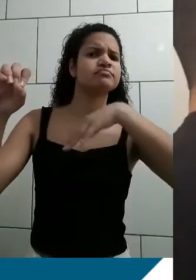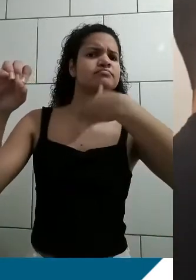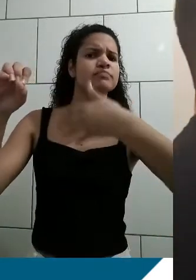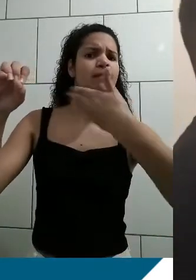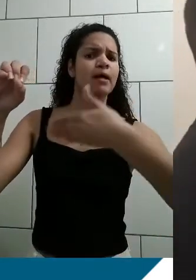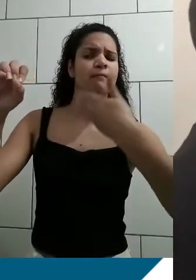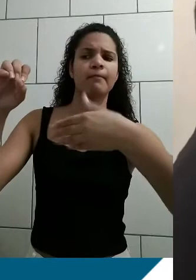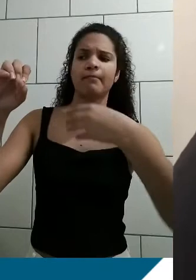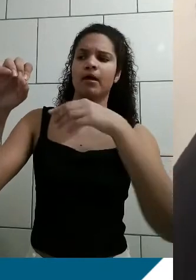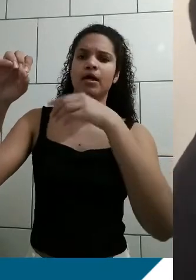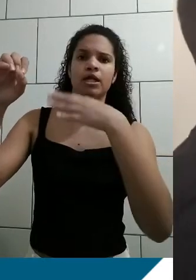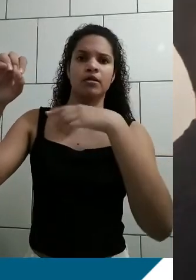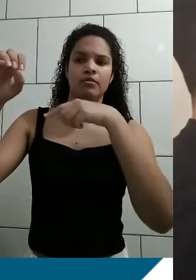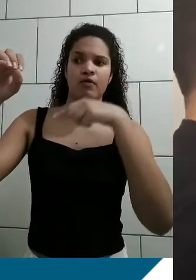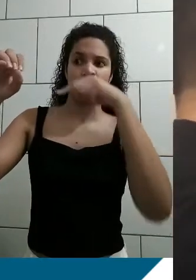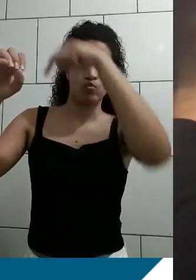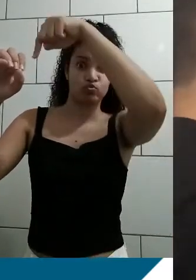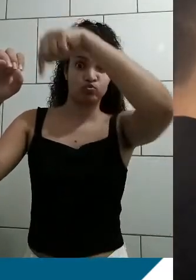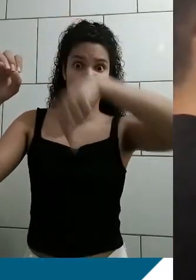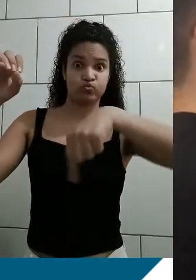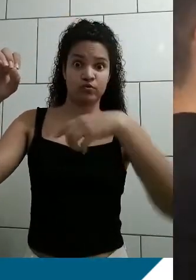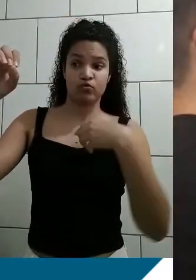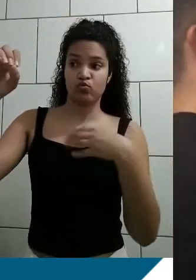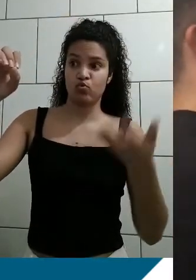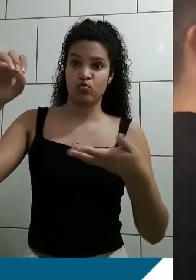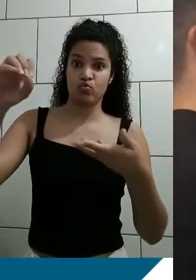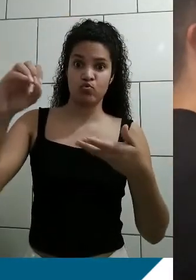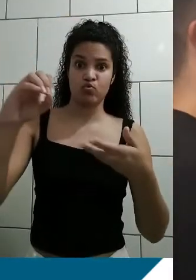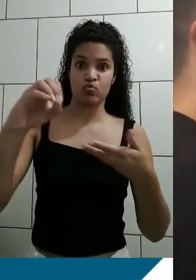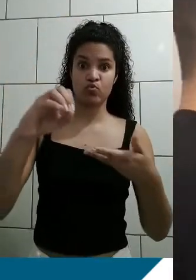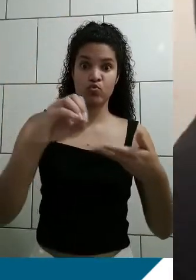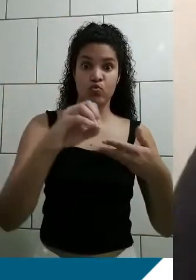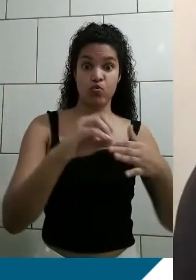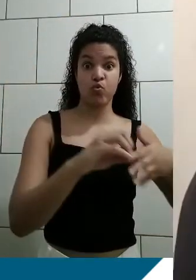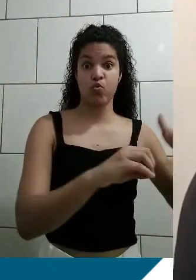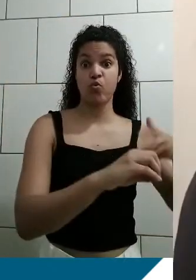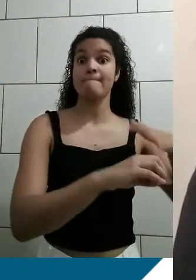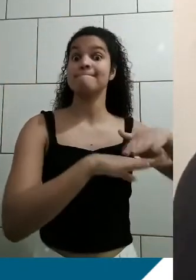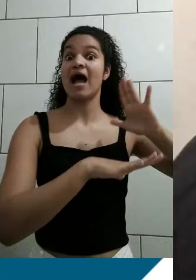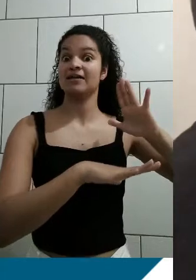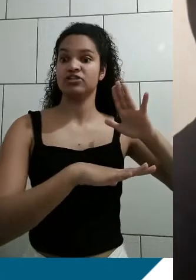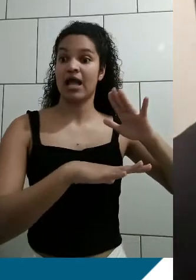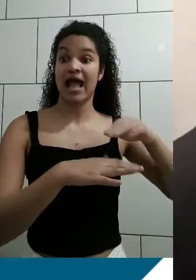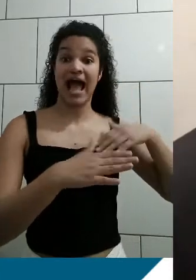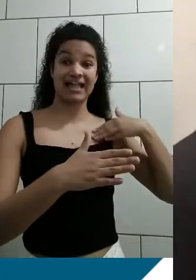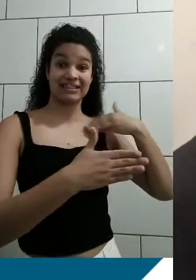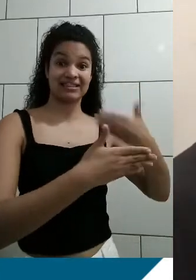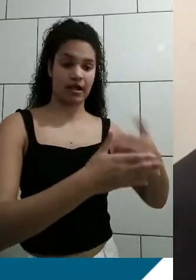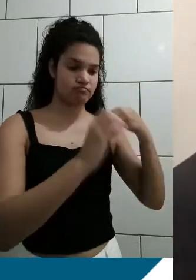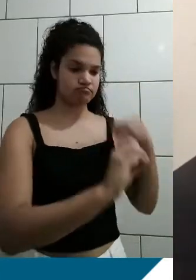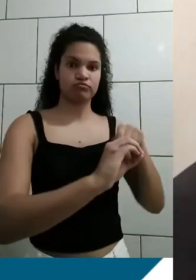por esta rampa até atingir esse ponto aqui. Então, nós temos aqui um primeiro momento e num segundo momento, ele